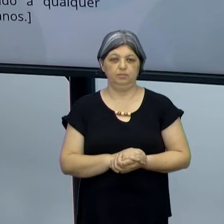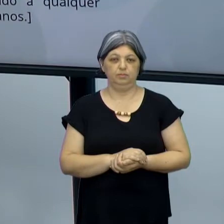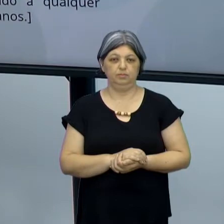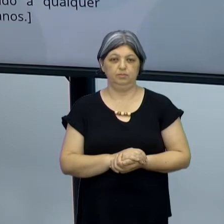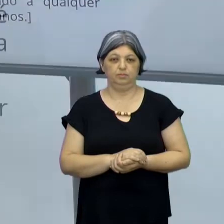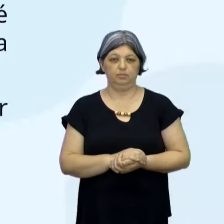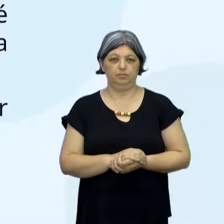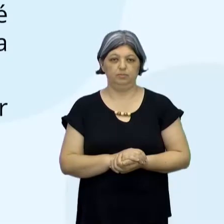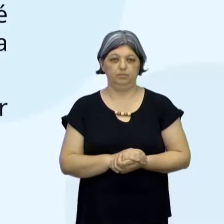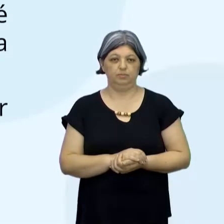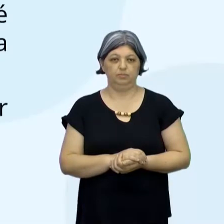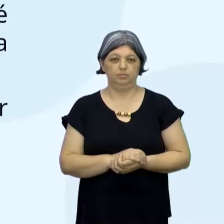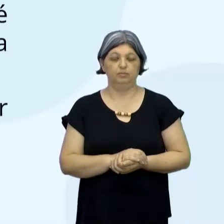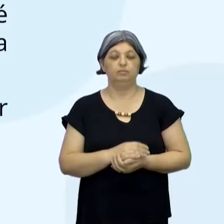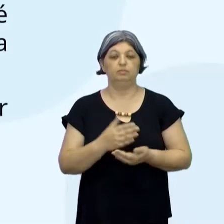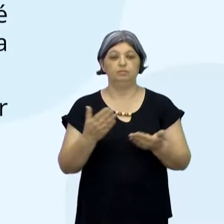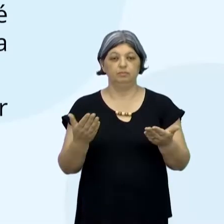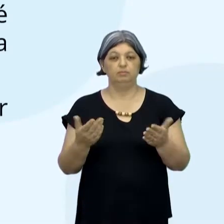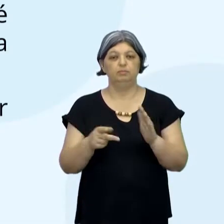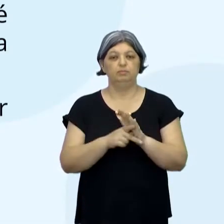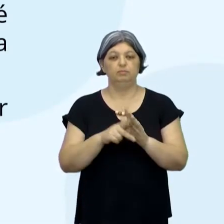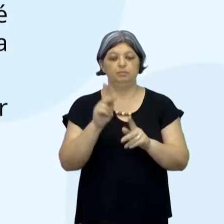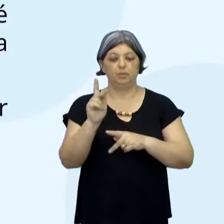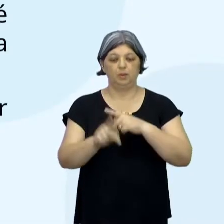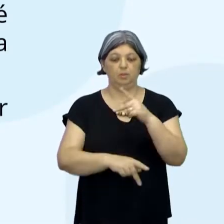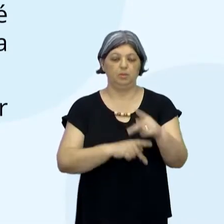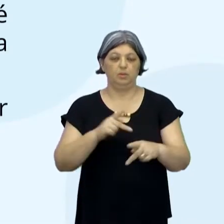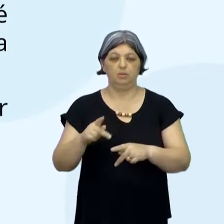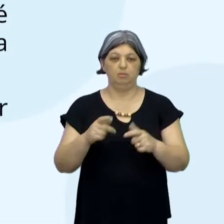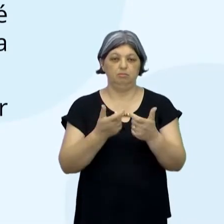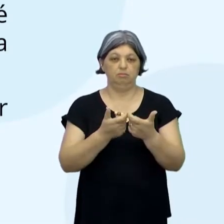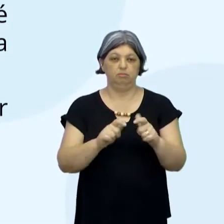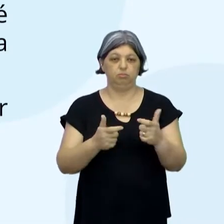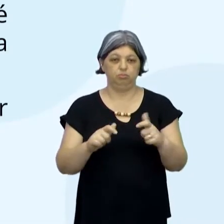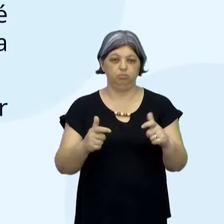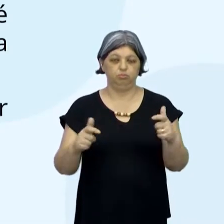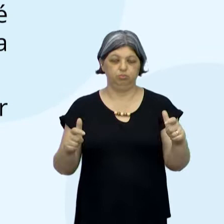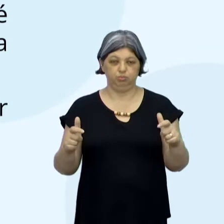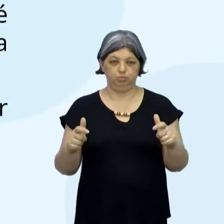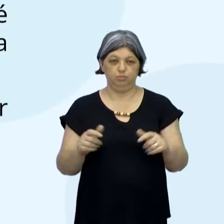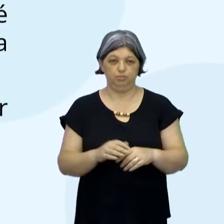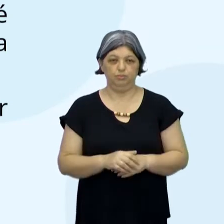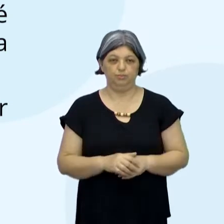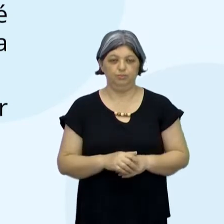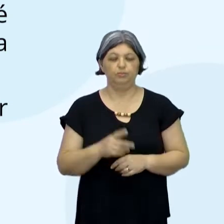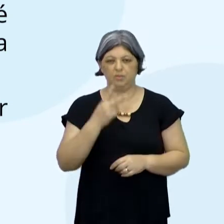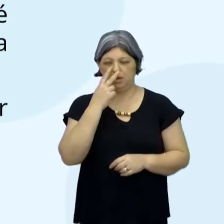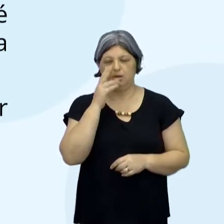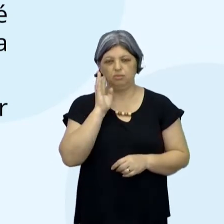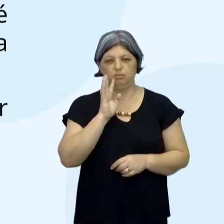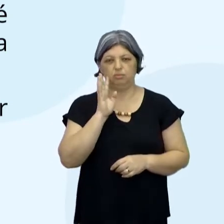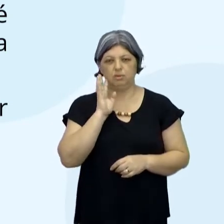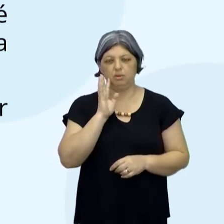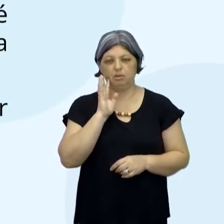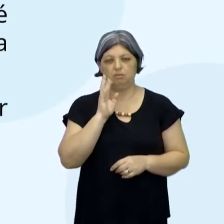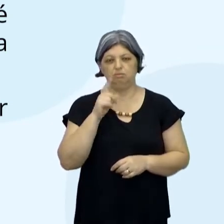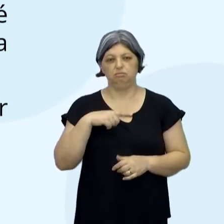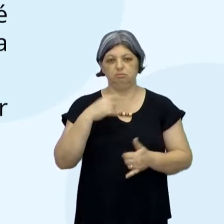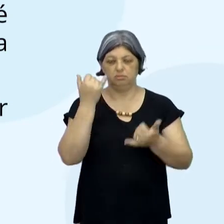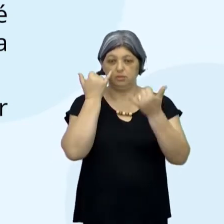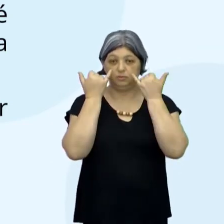E para a gente falar de crescimento populacional, eu acho legal a gente ter essa informação